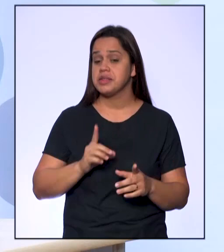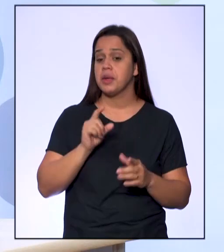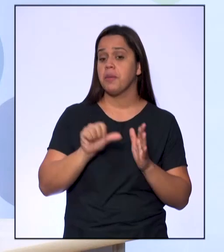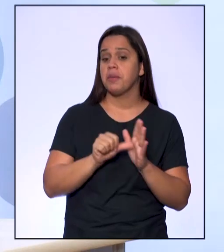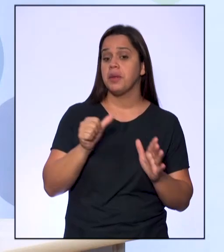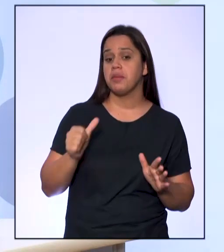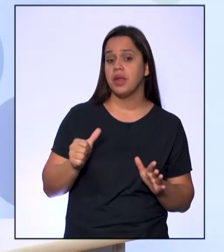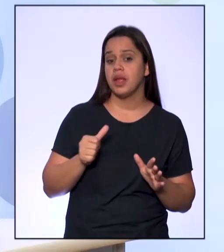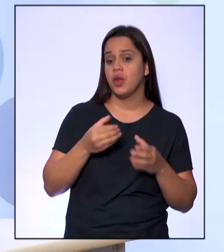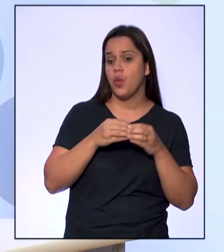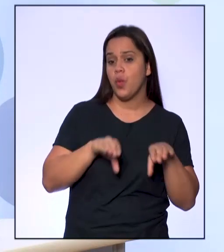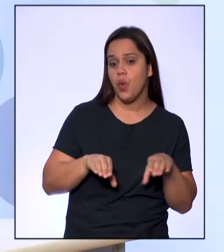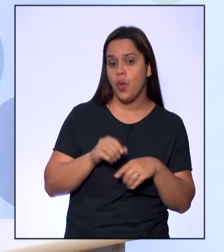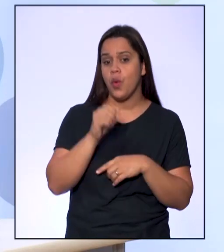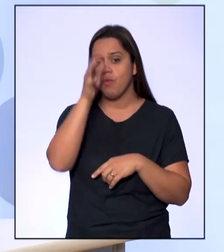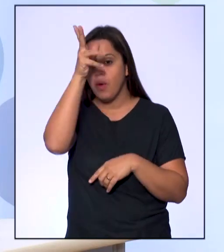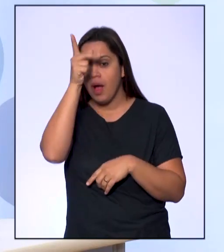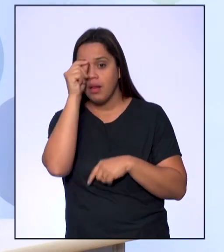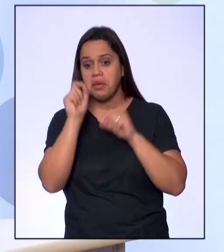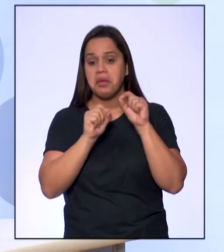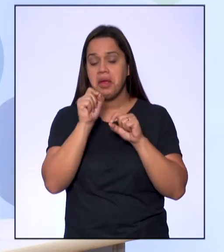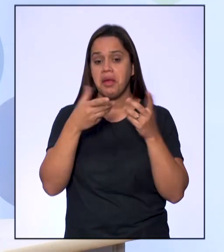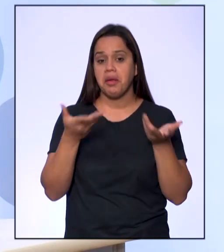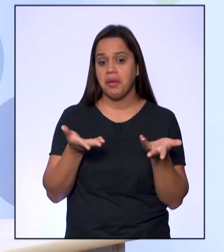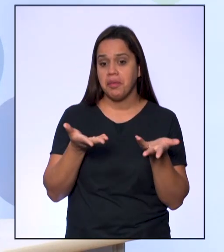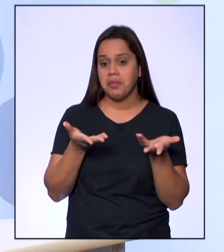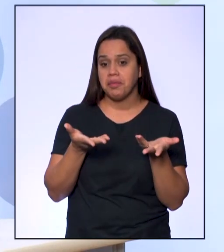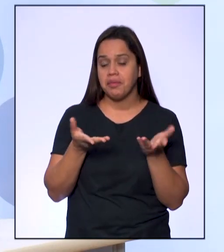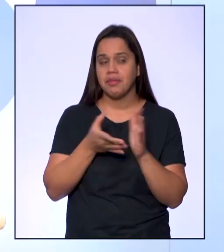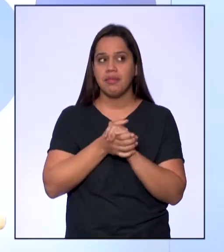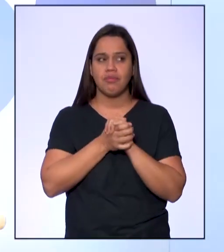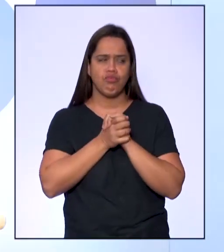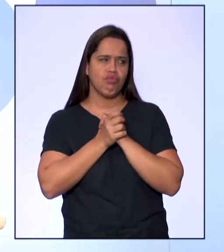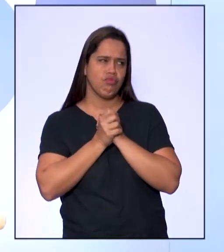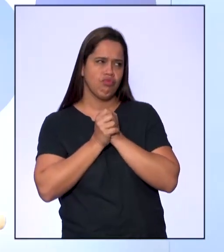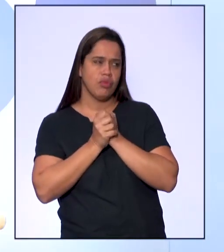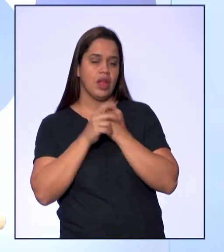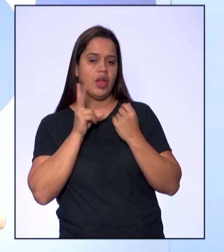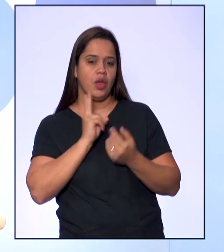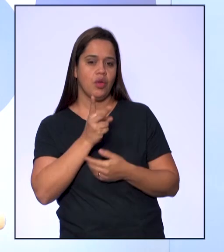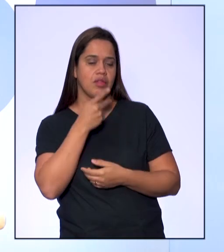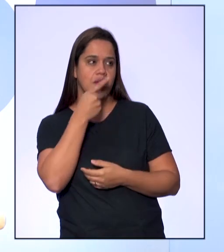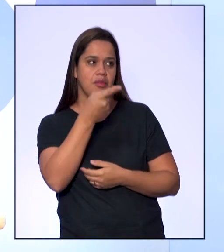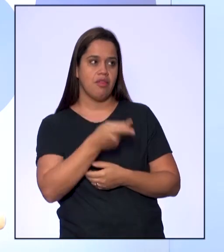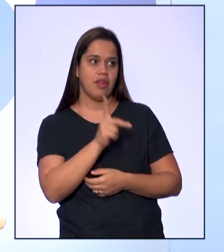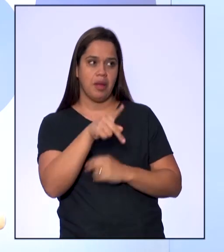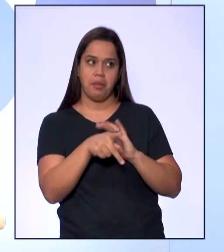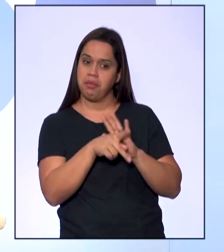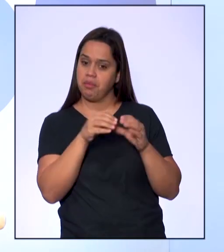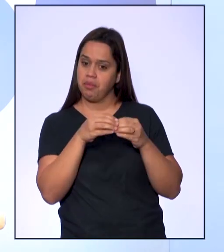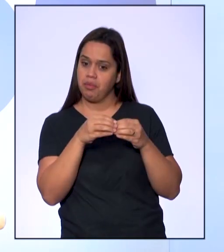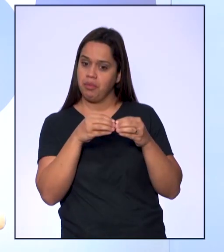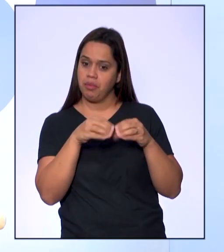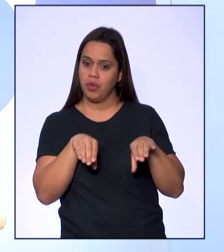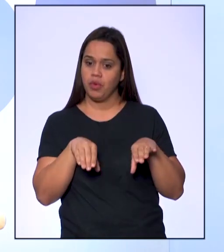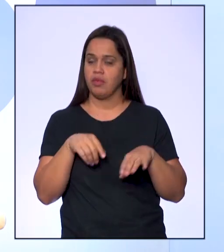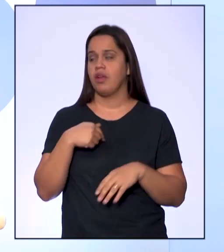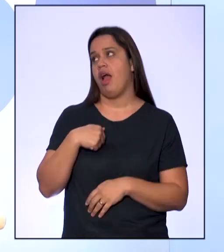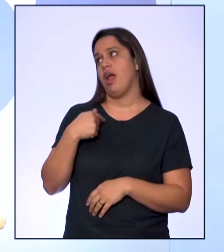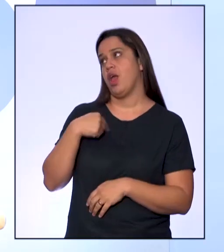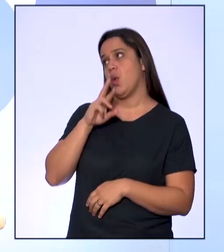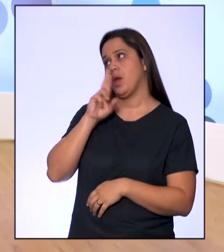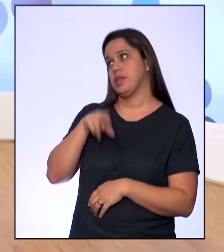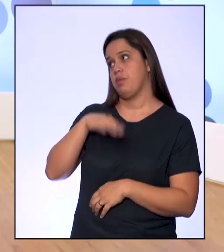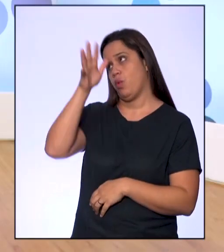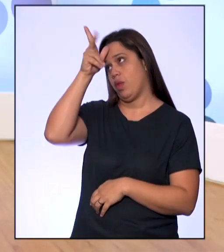bom? Não precisa responder no chat agora, só se quiser. Eu sempre respondo que é o ovo. Ah, eu respondo que é a